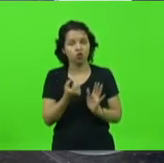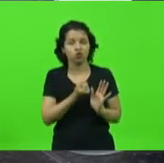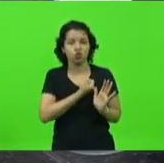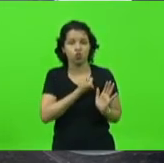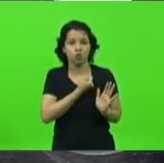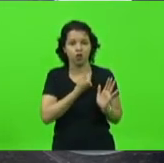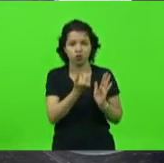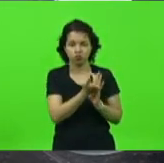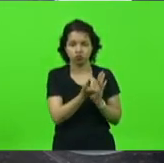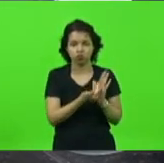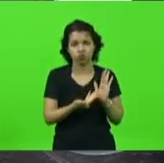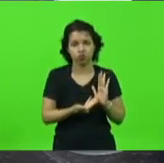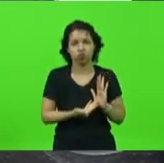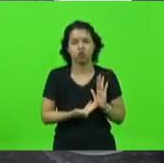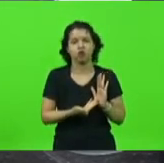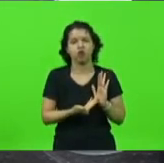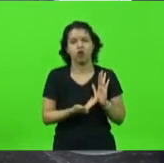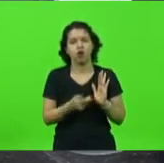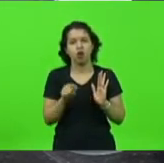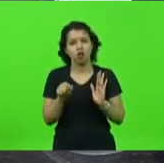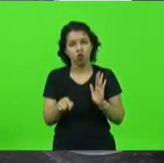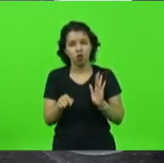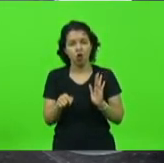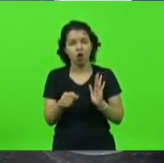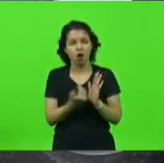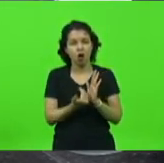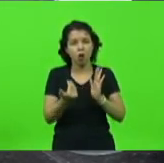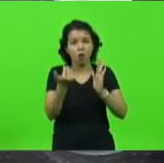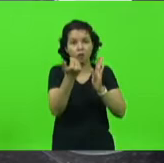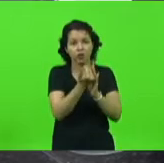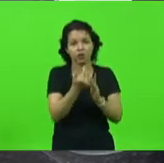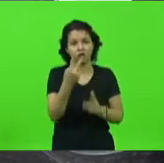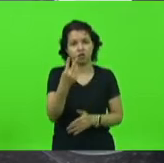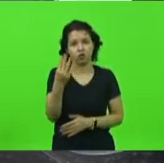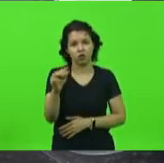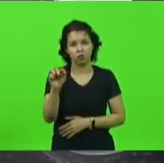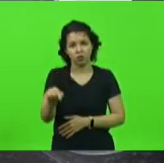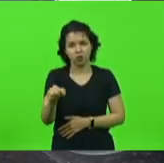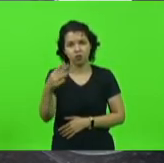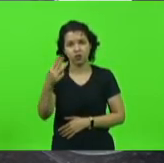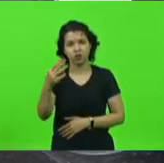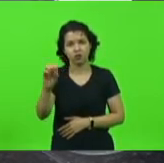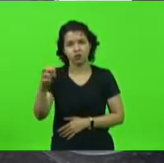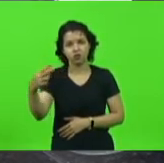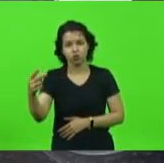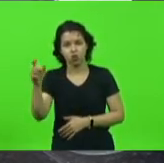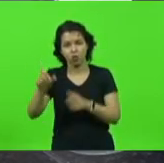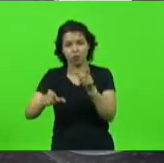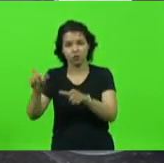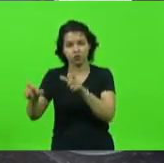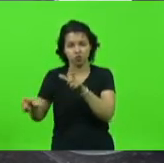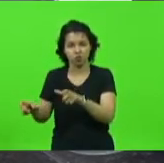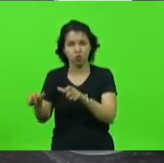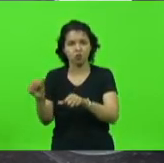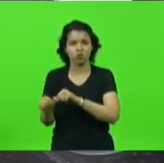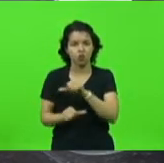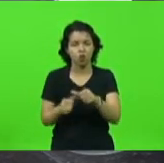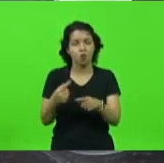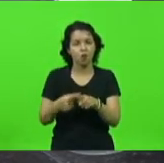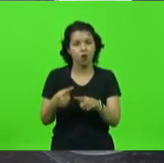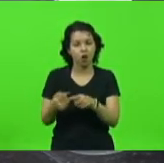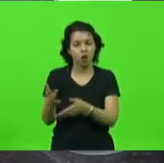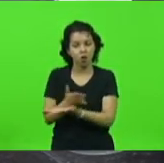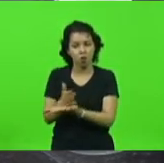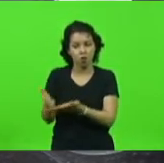não apoio ao aumento linear impacta 23.302 pessoas. Mas nós estamos trocando isso, porque alguns são base de governo,